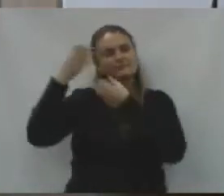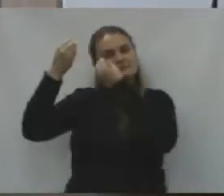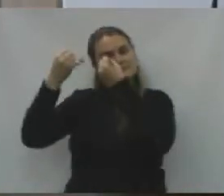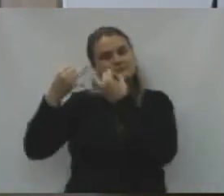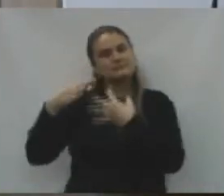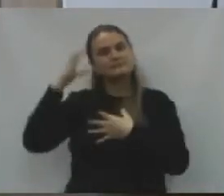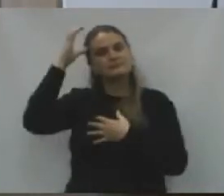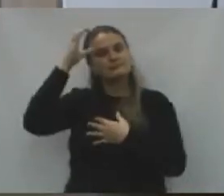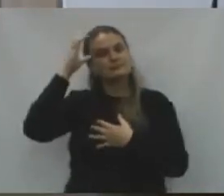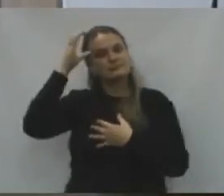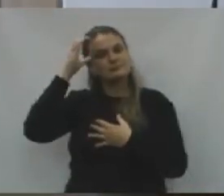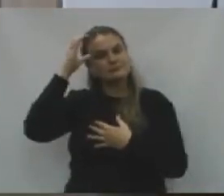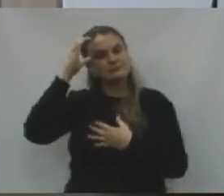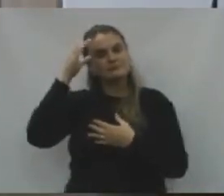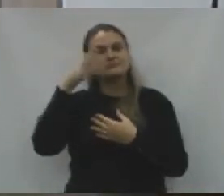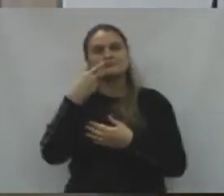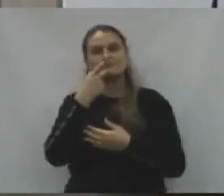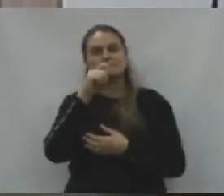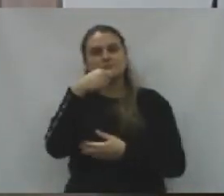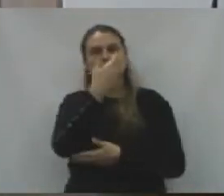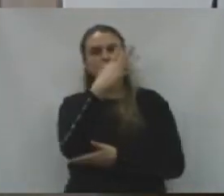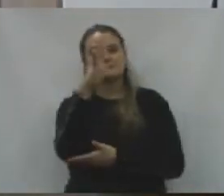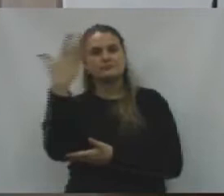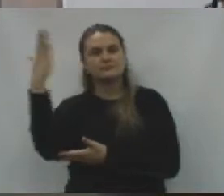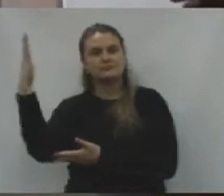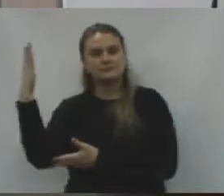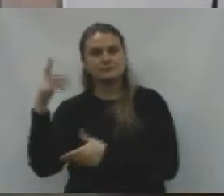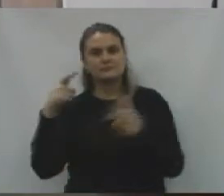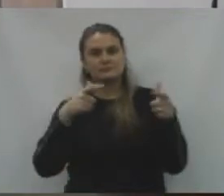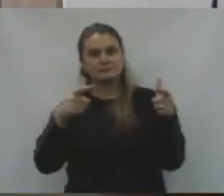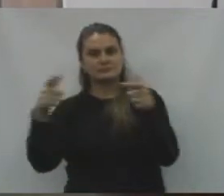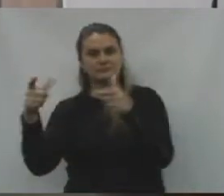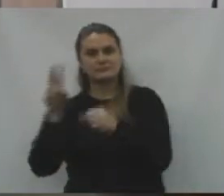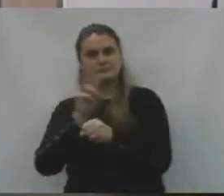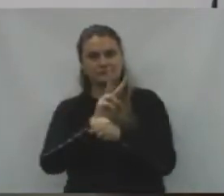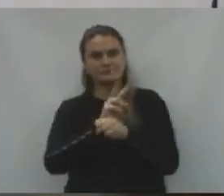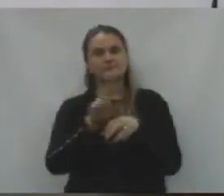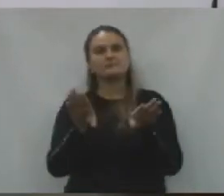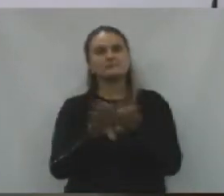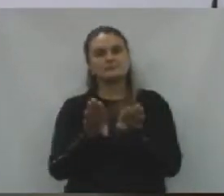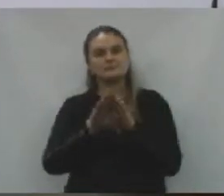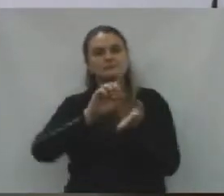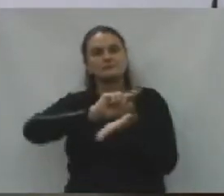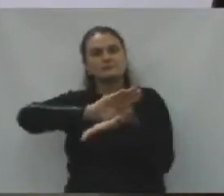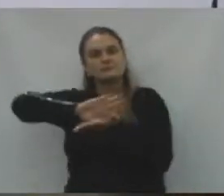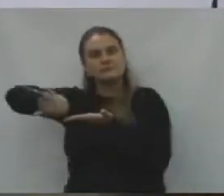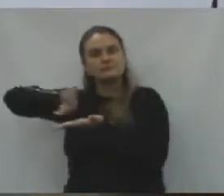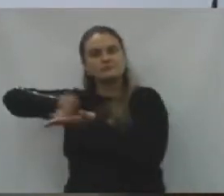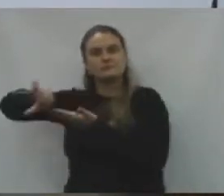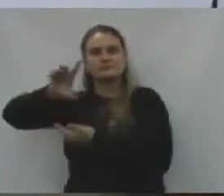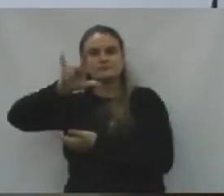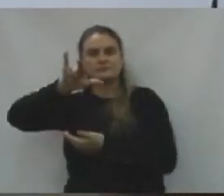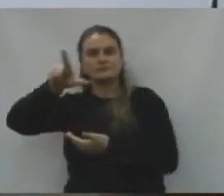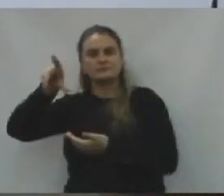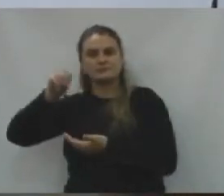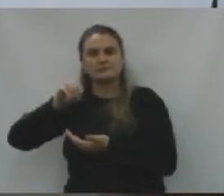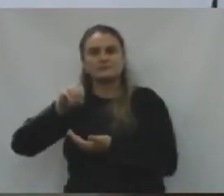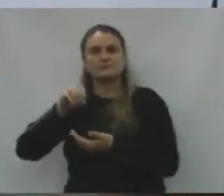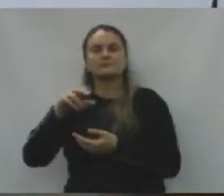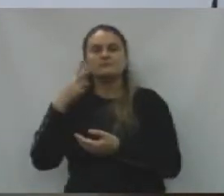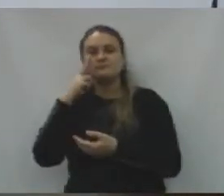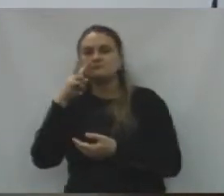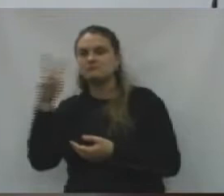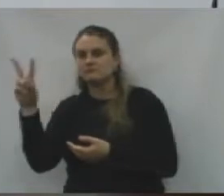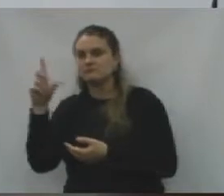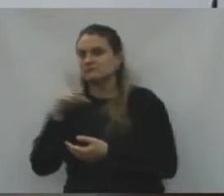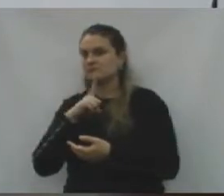recebendo orientação, conscientização sobre o ambiente, sobre o meio ambiente, e, é claro, toda ação de retirada do lixo. Você